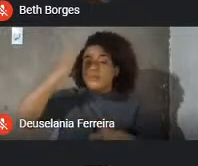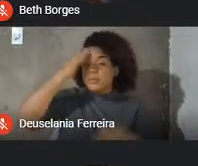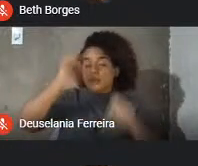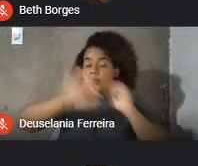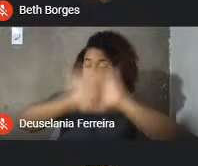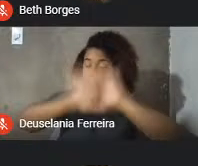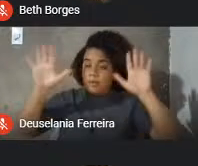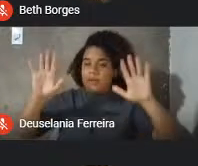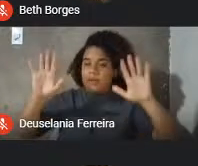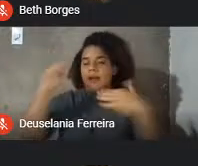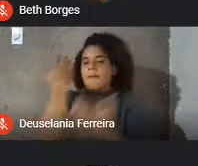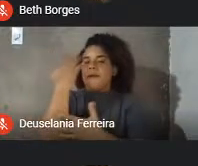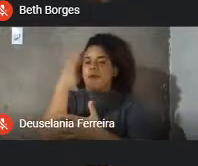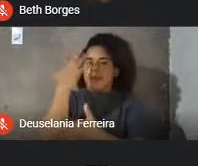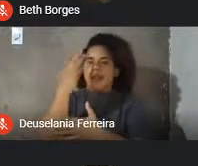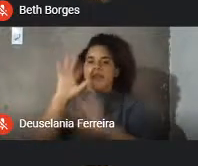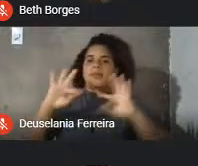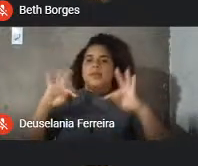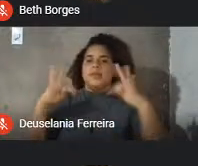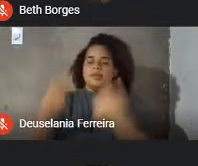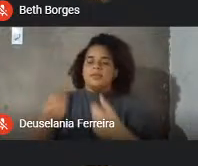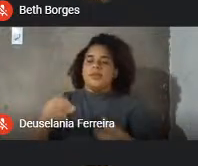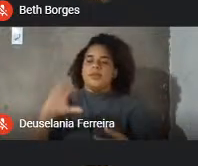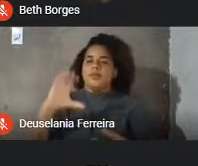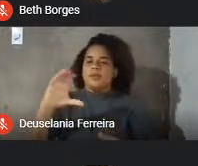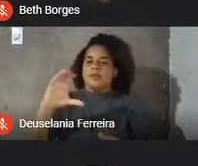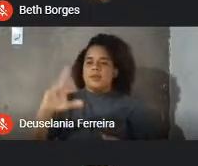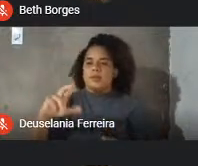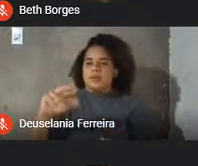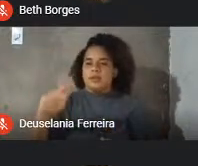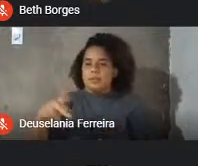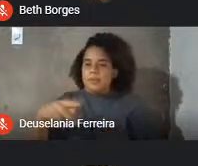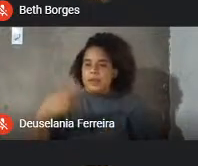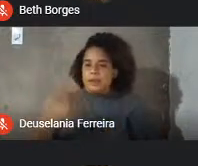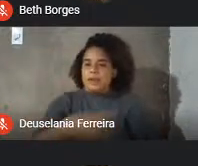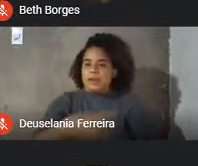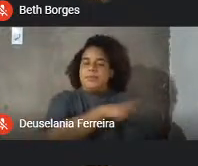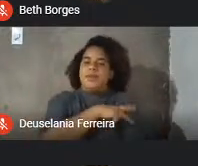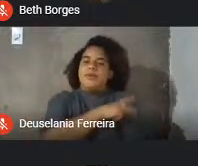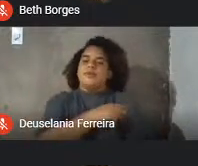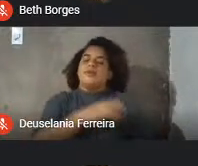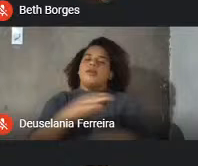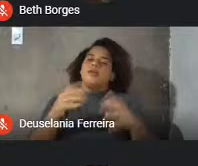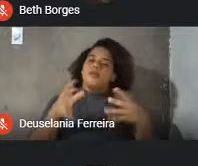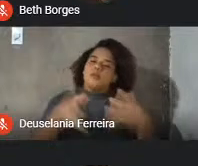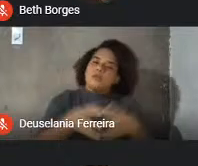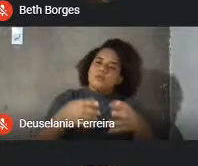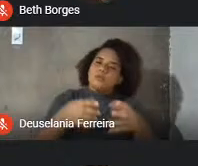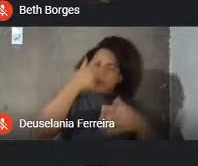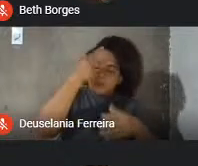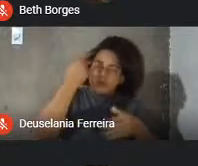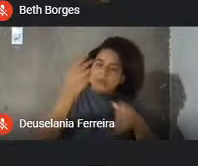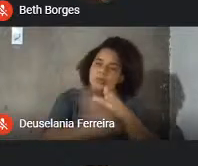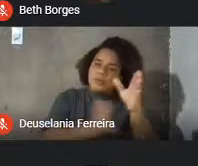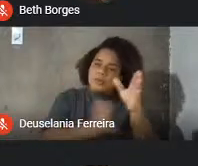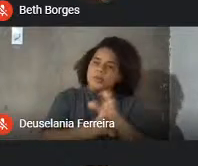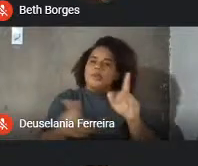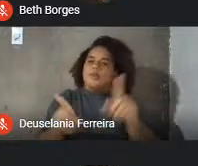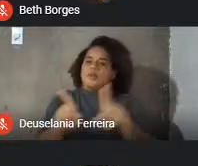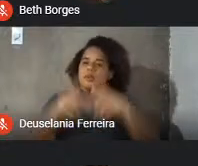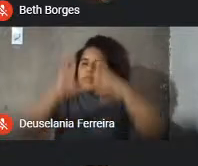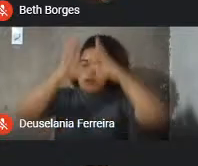todo o CRP, desde os conselheiros, as pessoas que fazem o dia a dia, né?